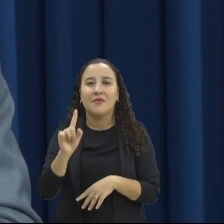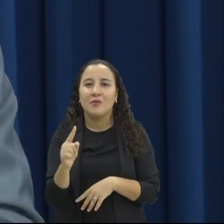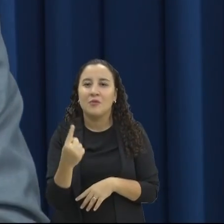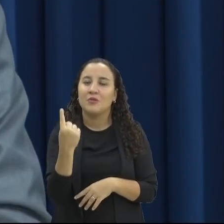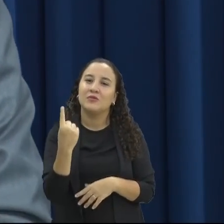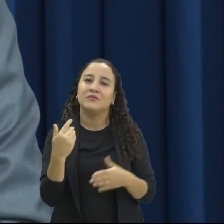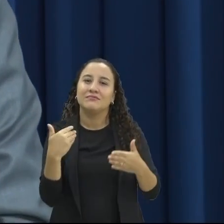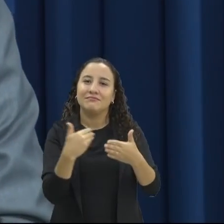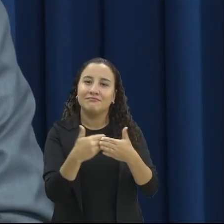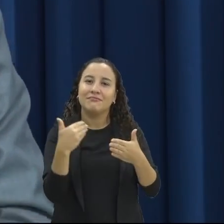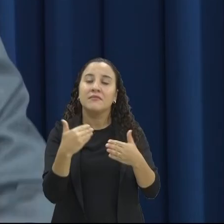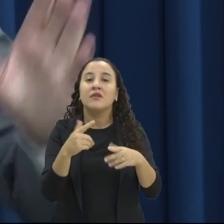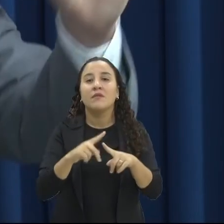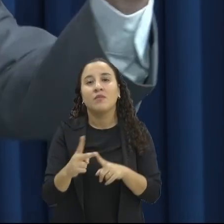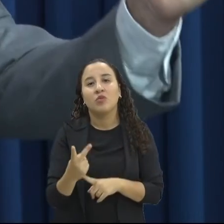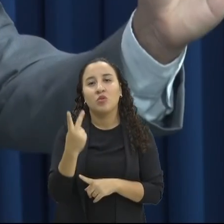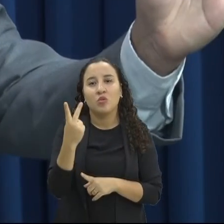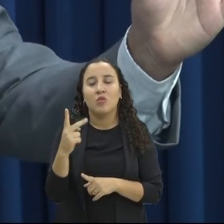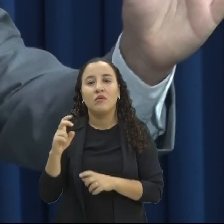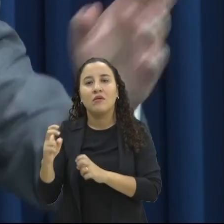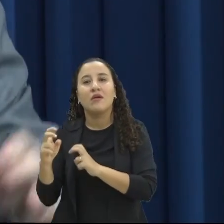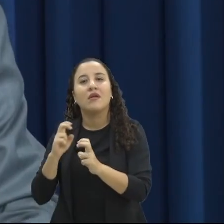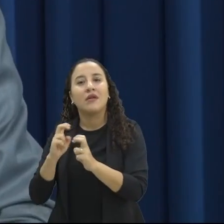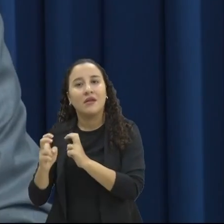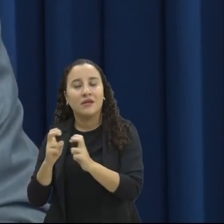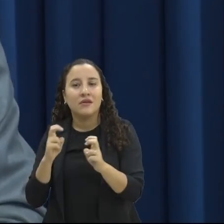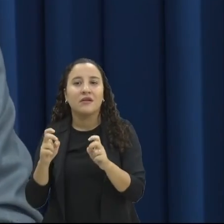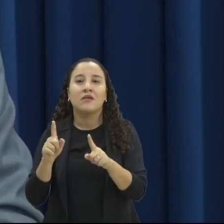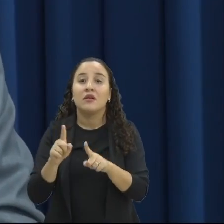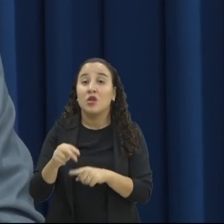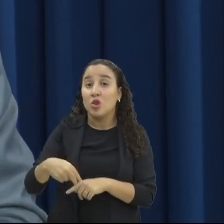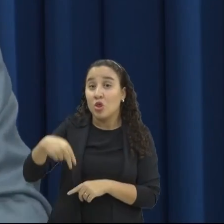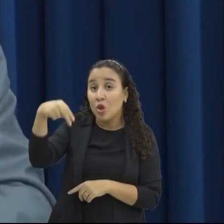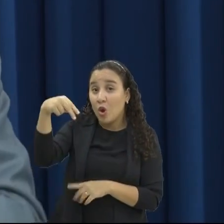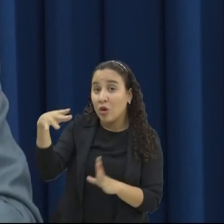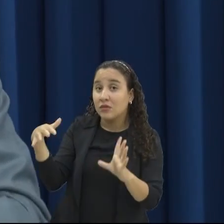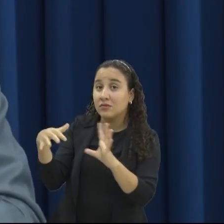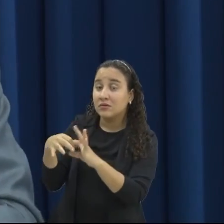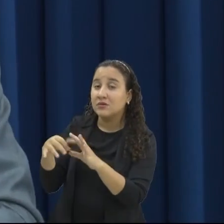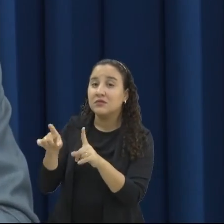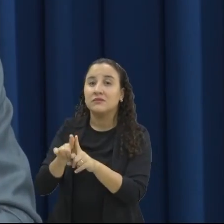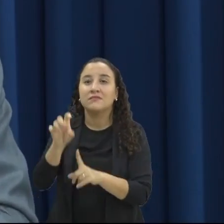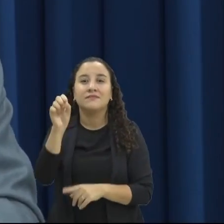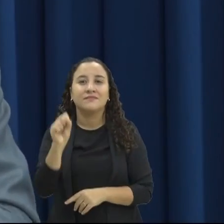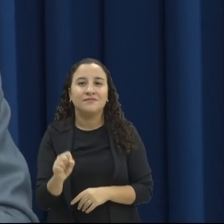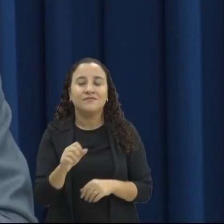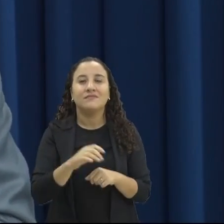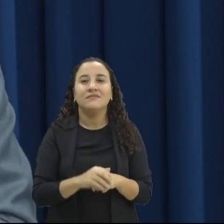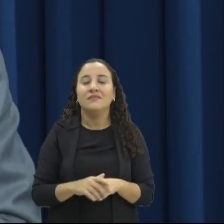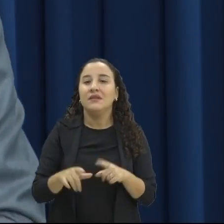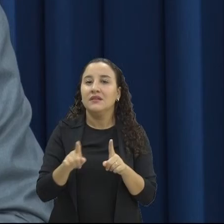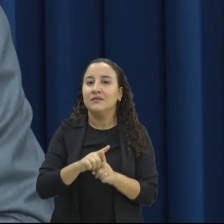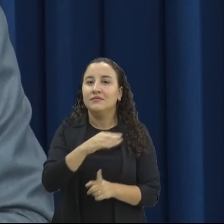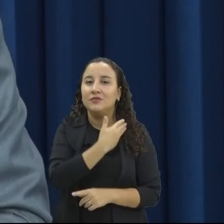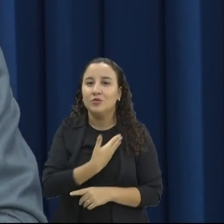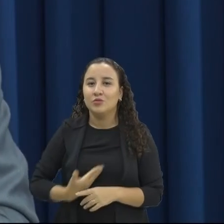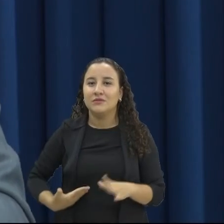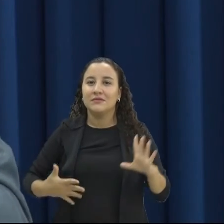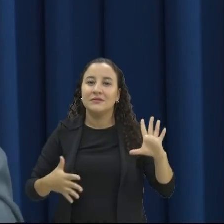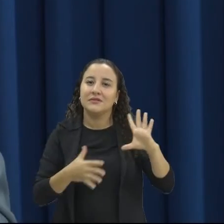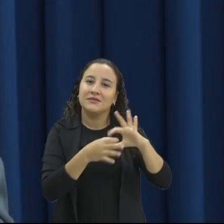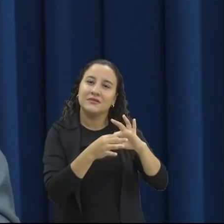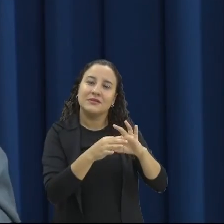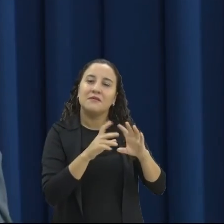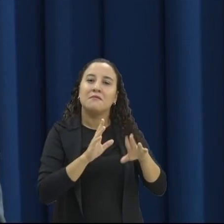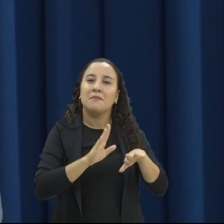duas novas linhas para o metrô. Uma para a Zona Norte e outra para a Zona Sul. Vamos interligar governos para a gente trabalhar juntos,